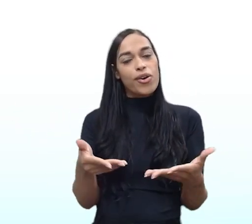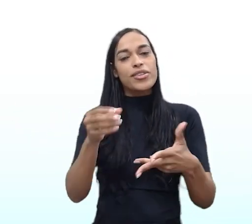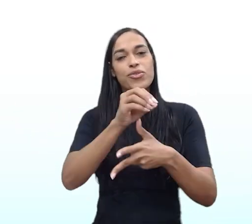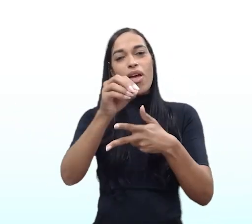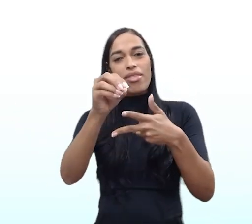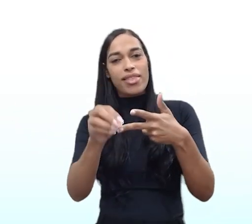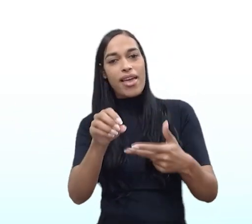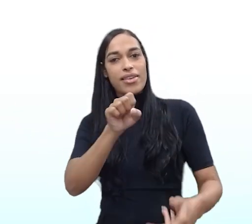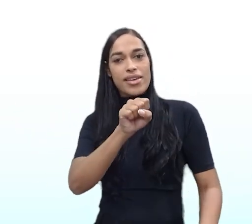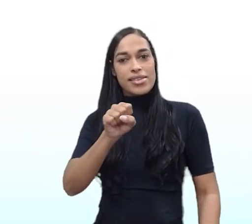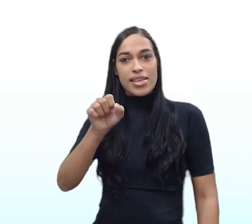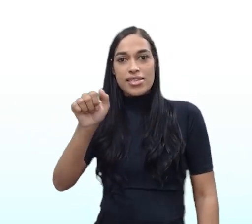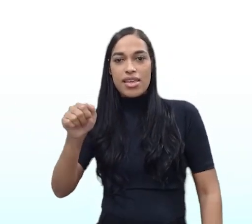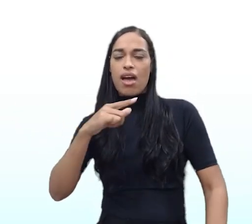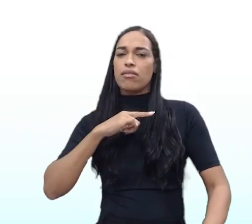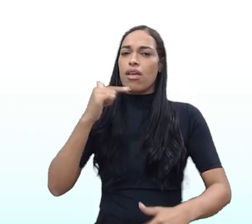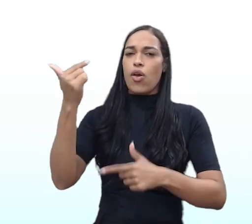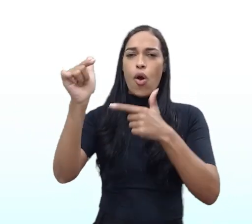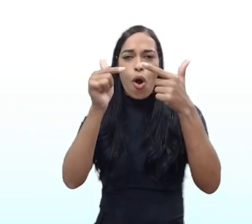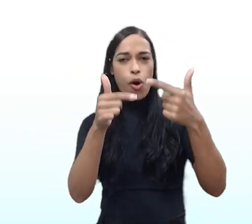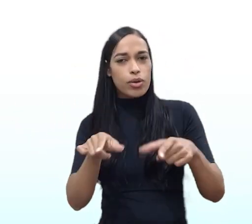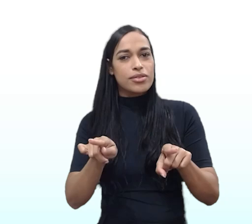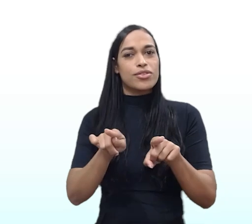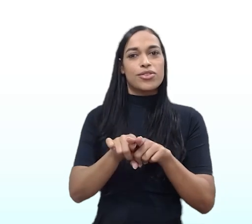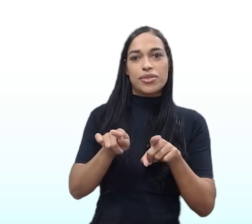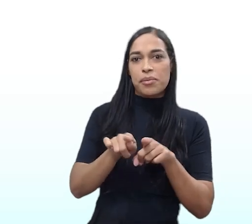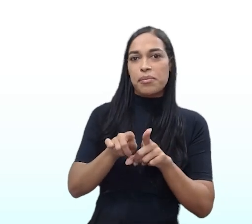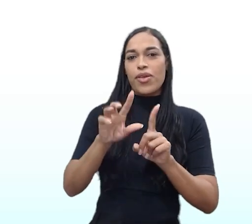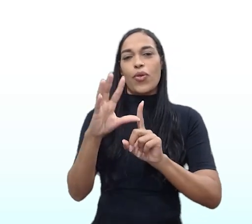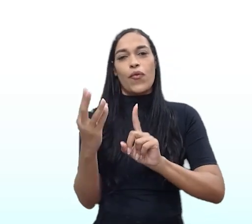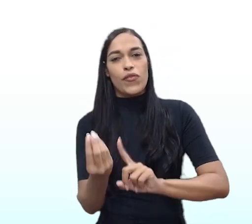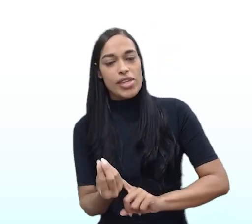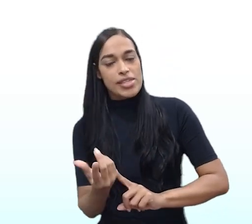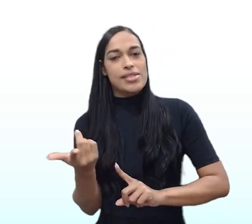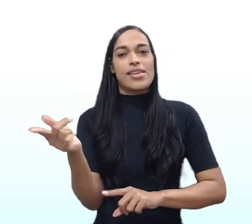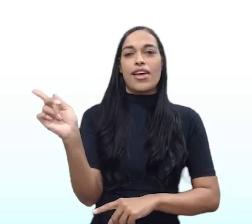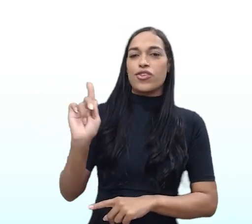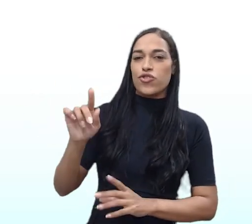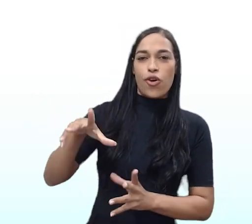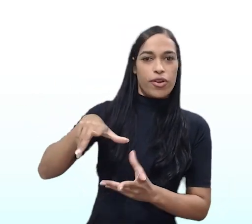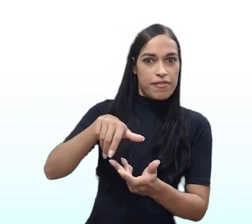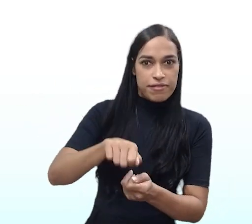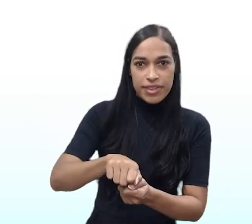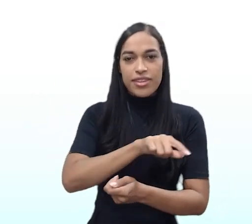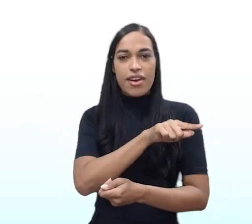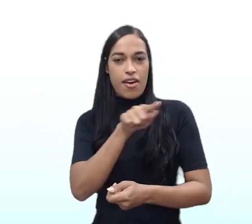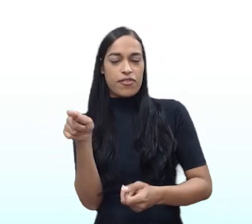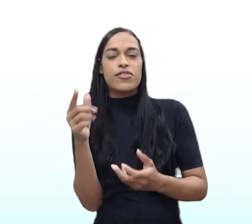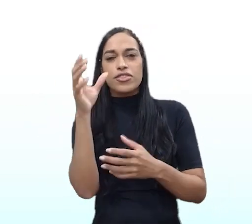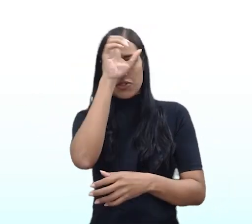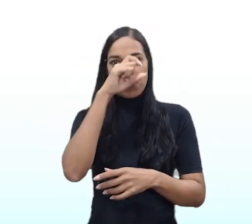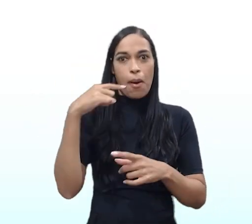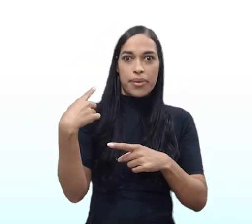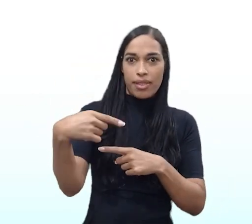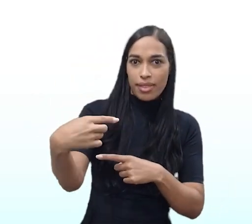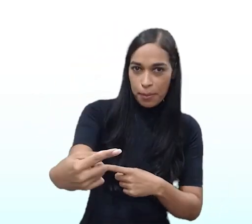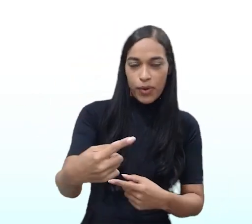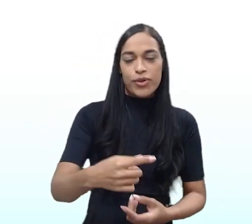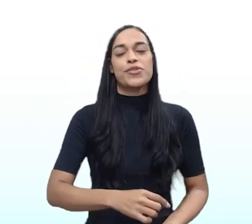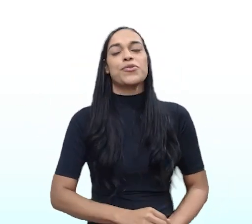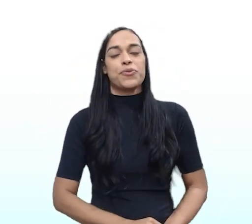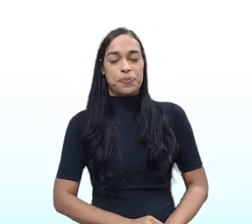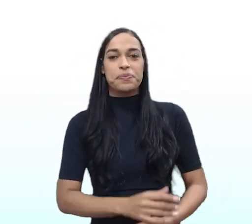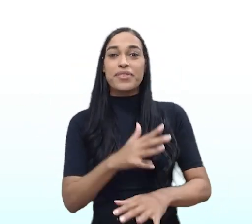SSA. Existem outras que estão envolvidas lá com física, com geografia, enfim, vocês vão aprender isso depois, tá bom?